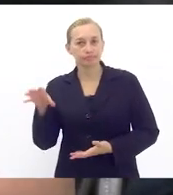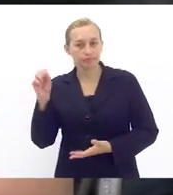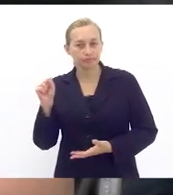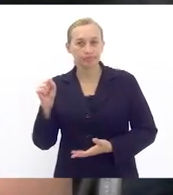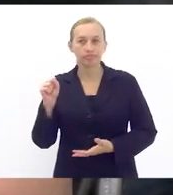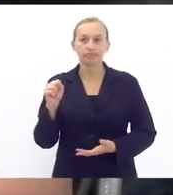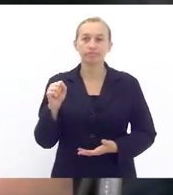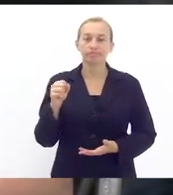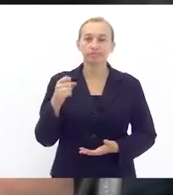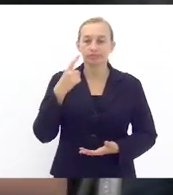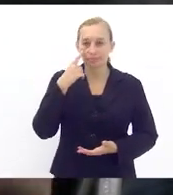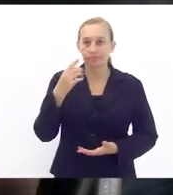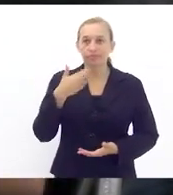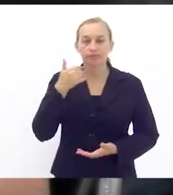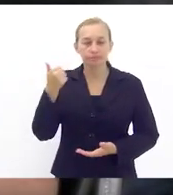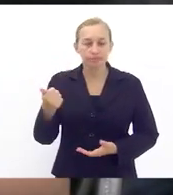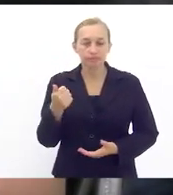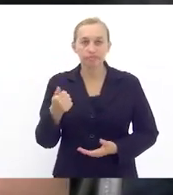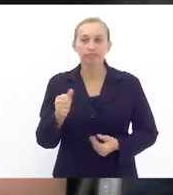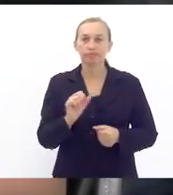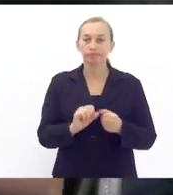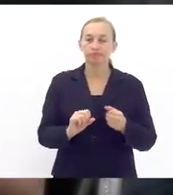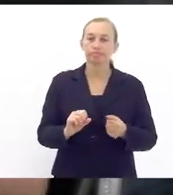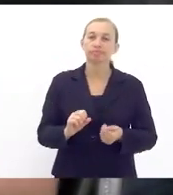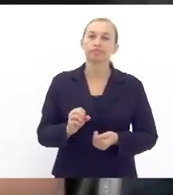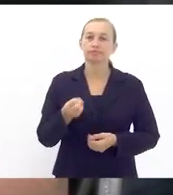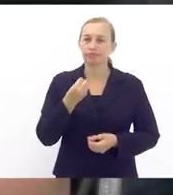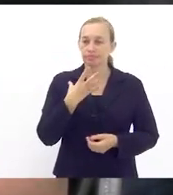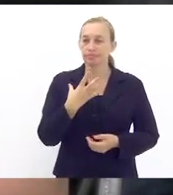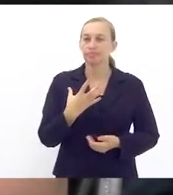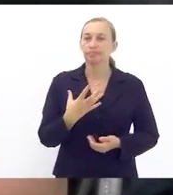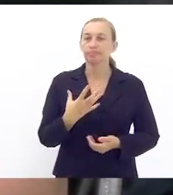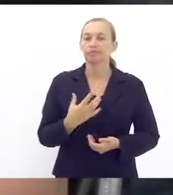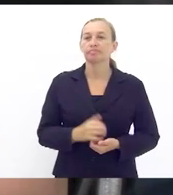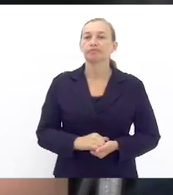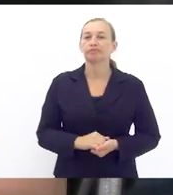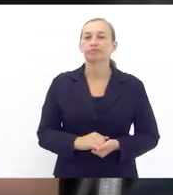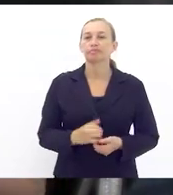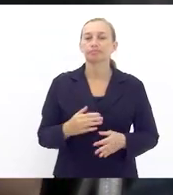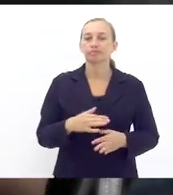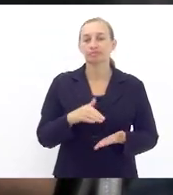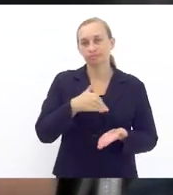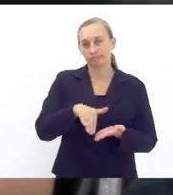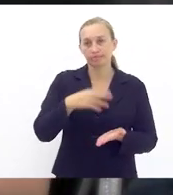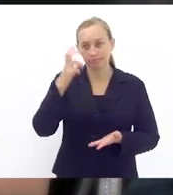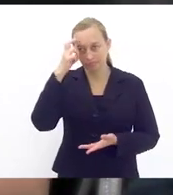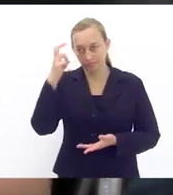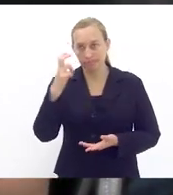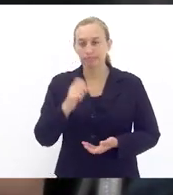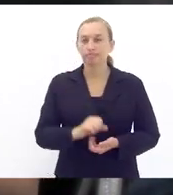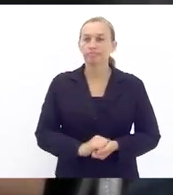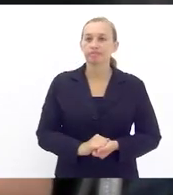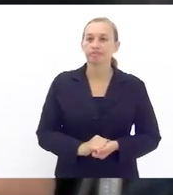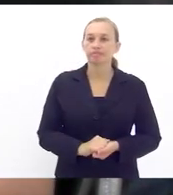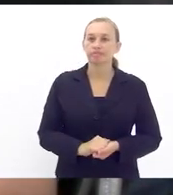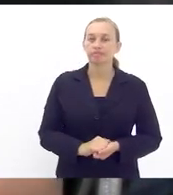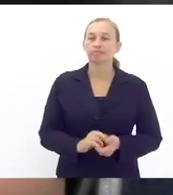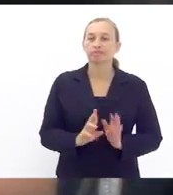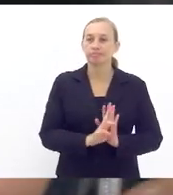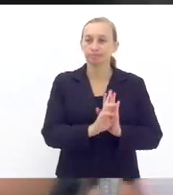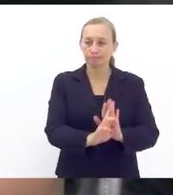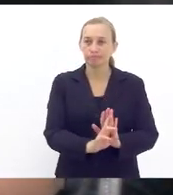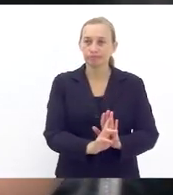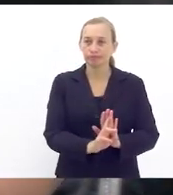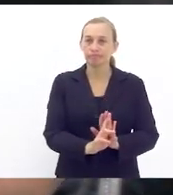naquilo que for possível na abrangência da pasta da Secretaria de Cultura tô aqui representando